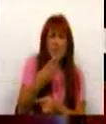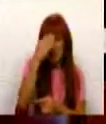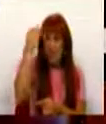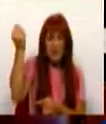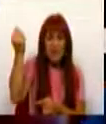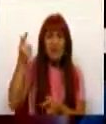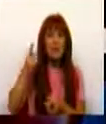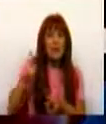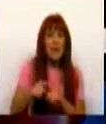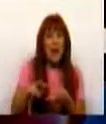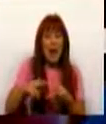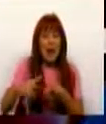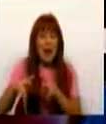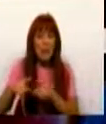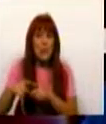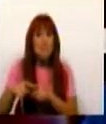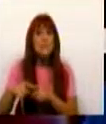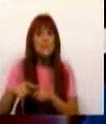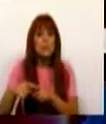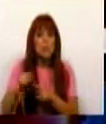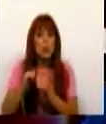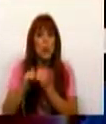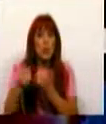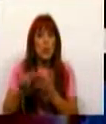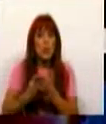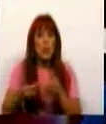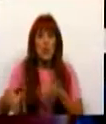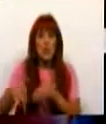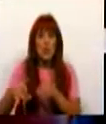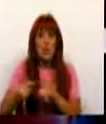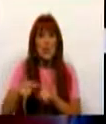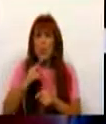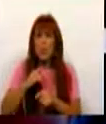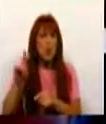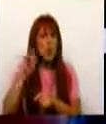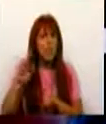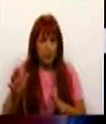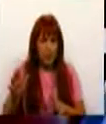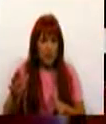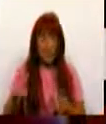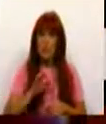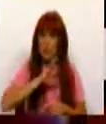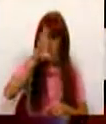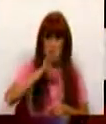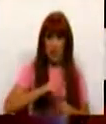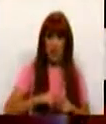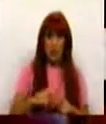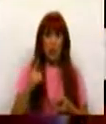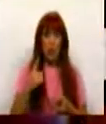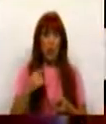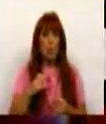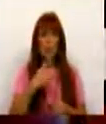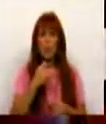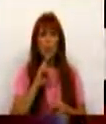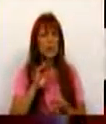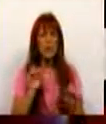esquecida da atualização desses documentos de estratégias que são extremamente importantes. Sr. Ministro, uma